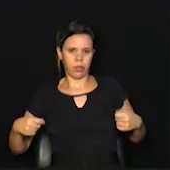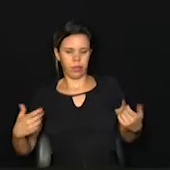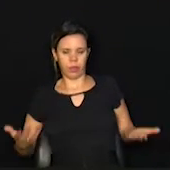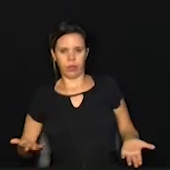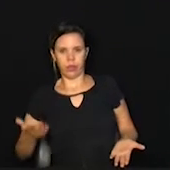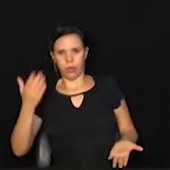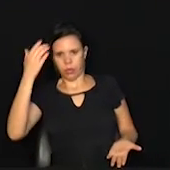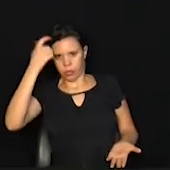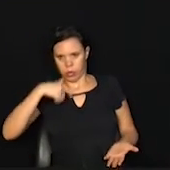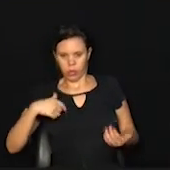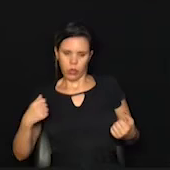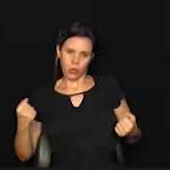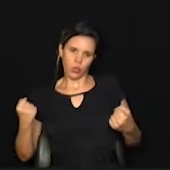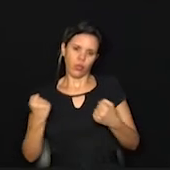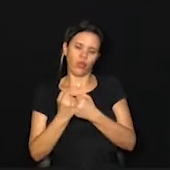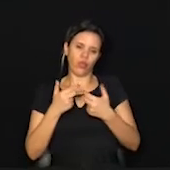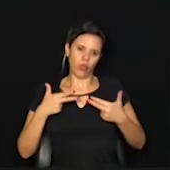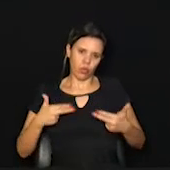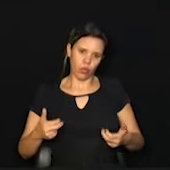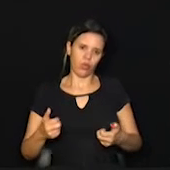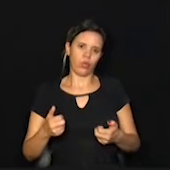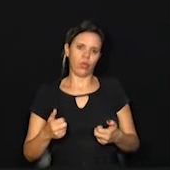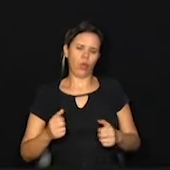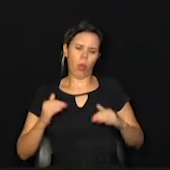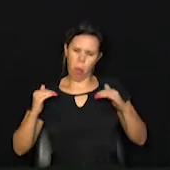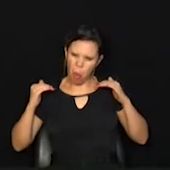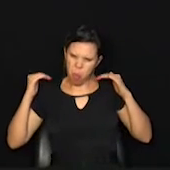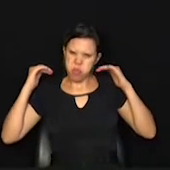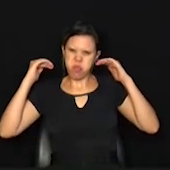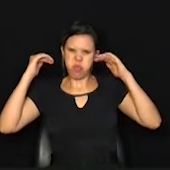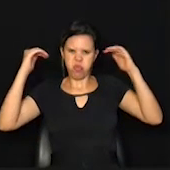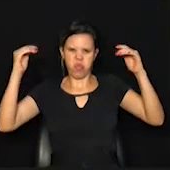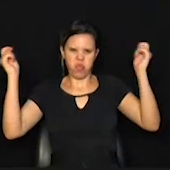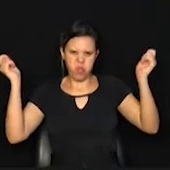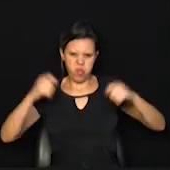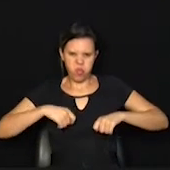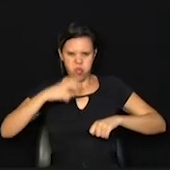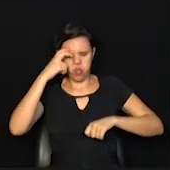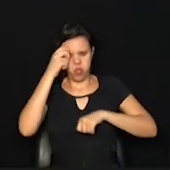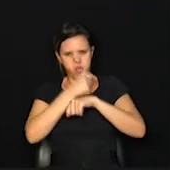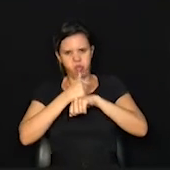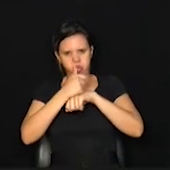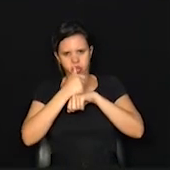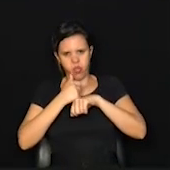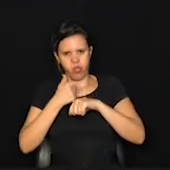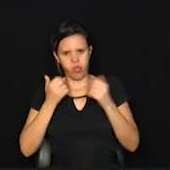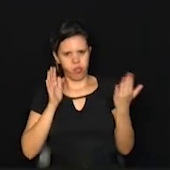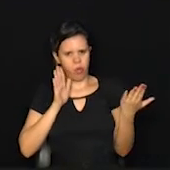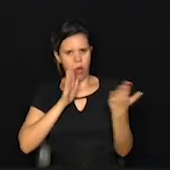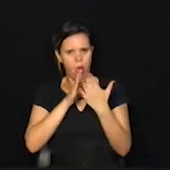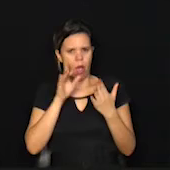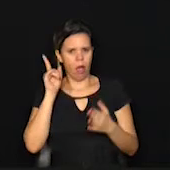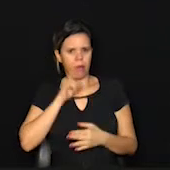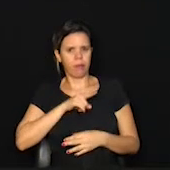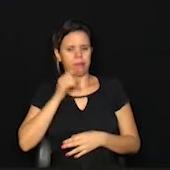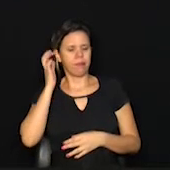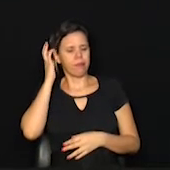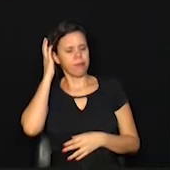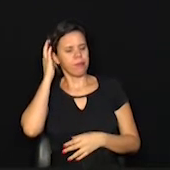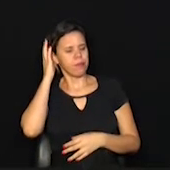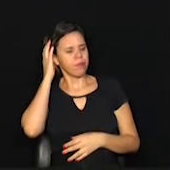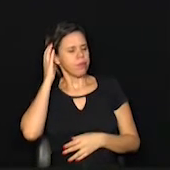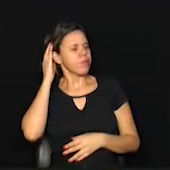eu sou favorável a ter forças armadas Poderosas capazes de enfrentar os Estados Unidos e não